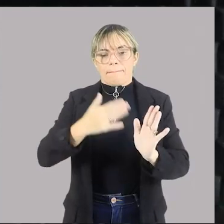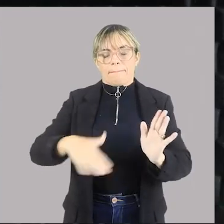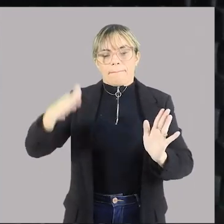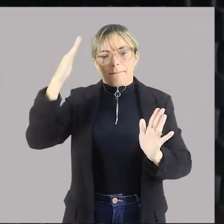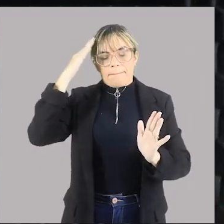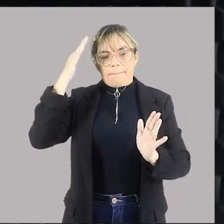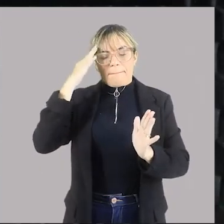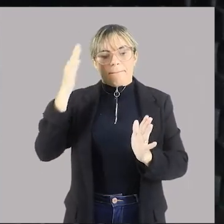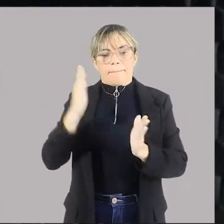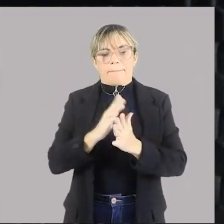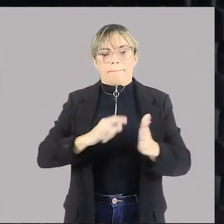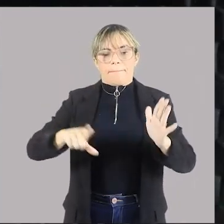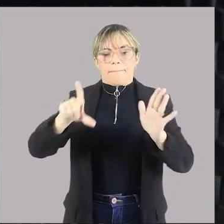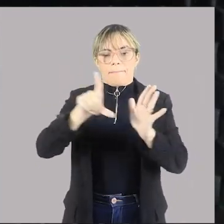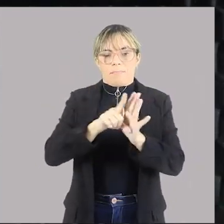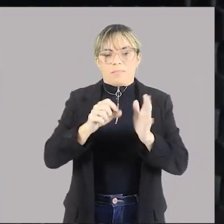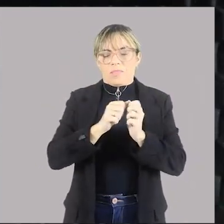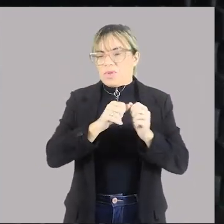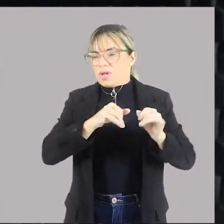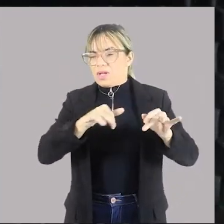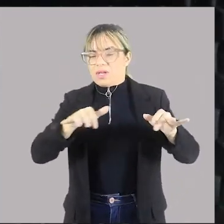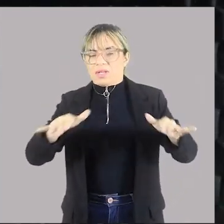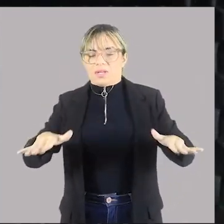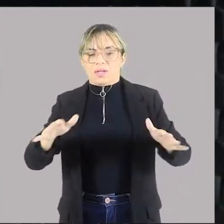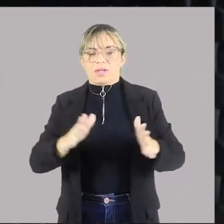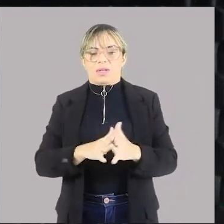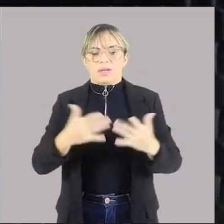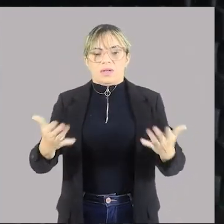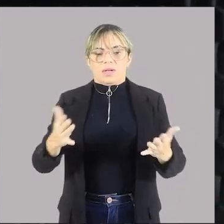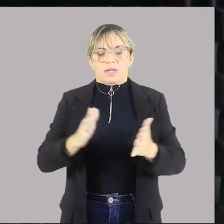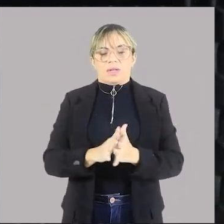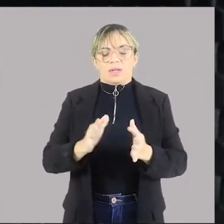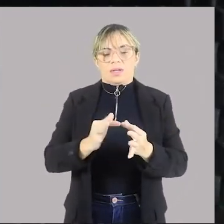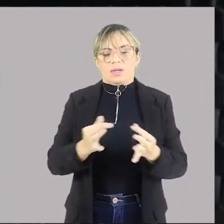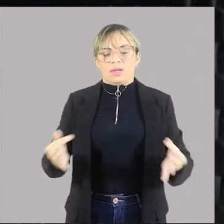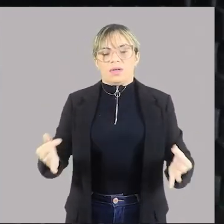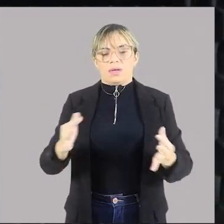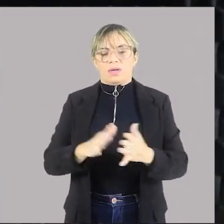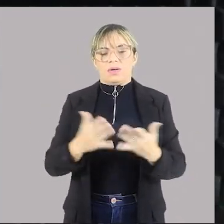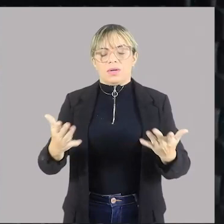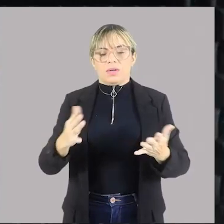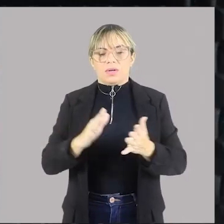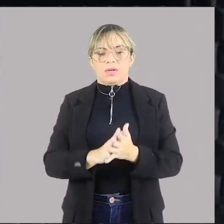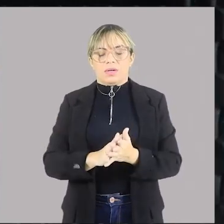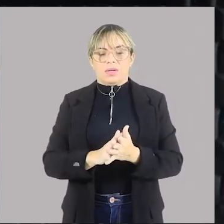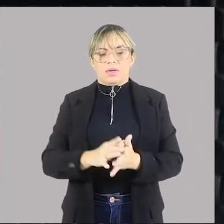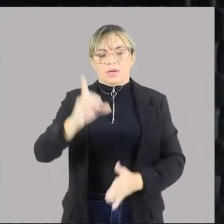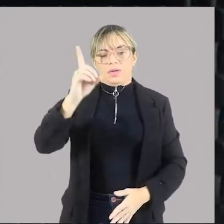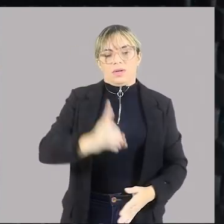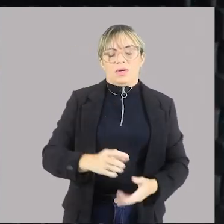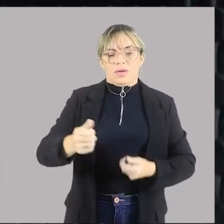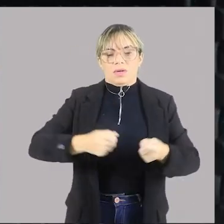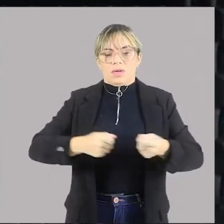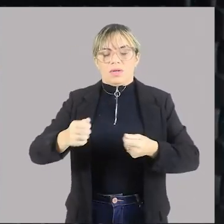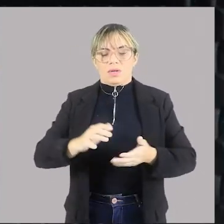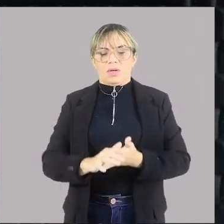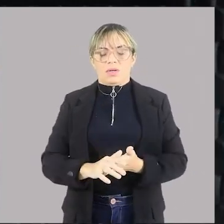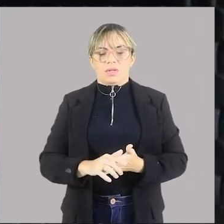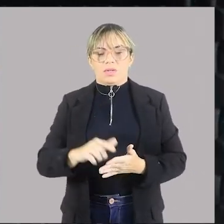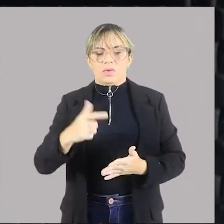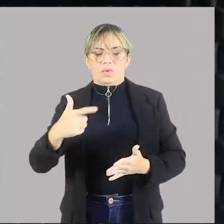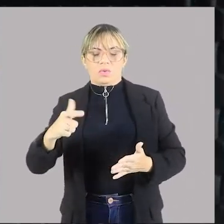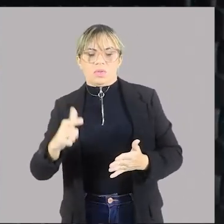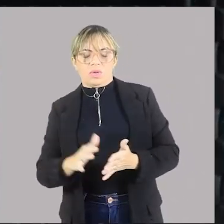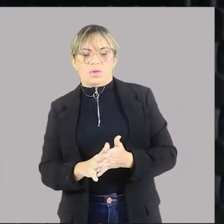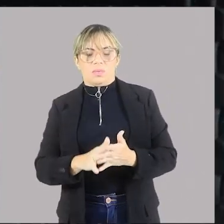leis esparsas, leis espalhadas, perfeito? Para falar de maneira mais simplificada. Ou seja, o direito administrativo não tem um código, não existe um